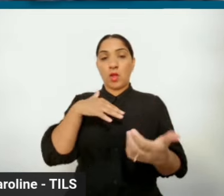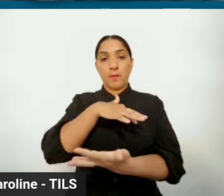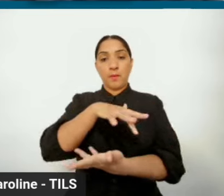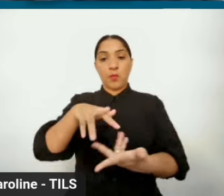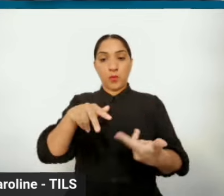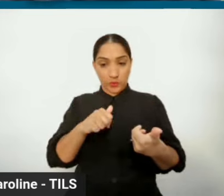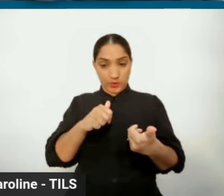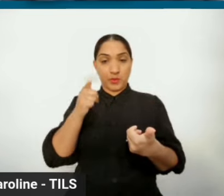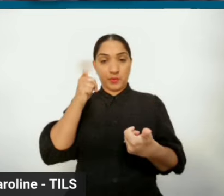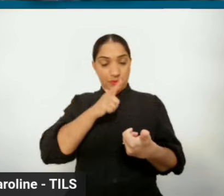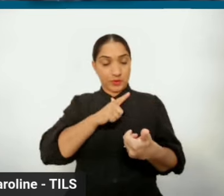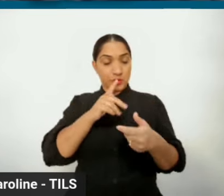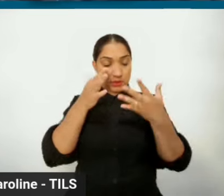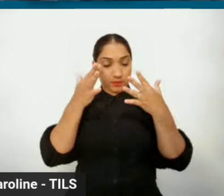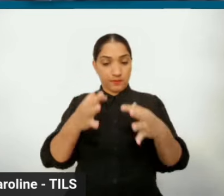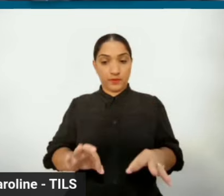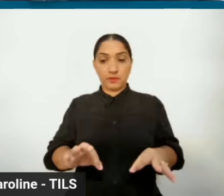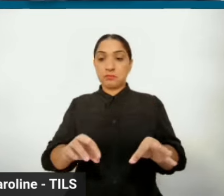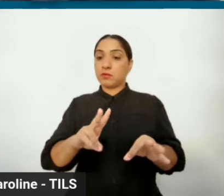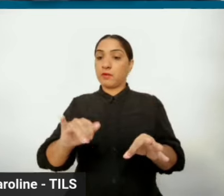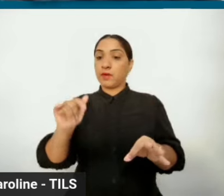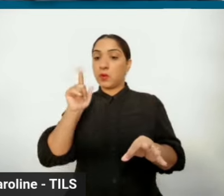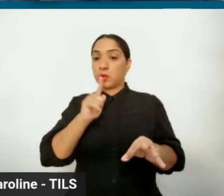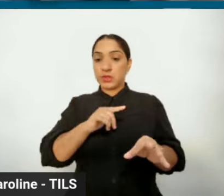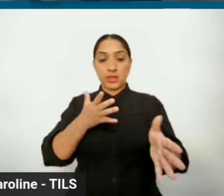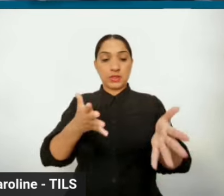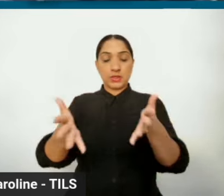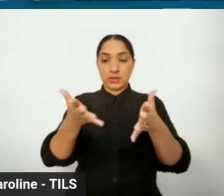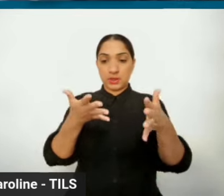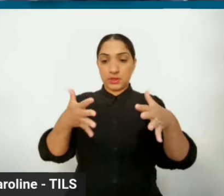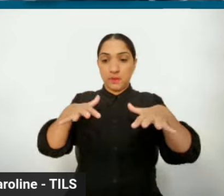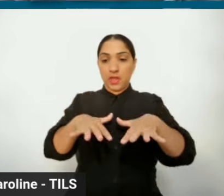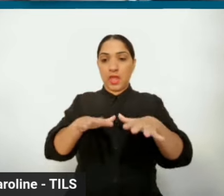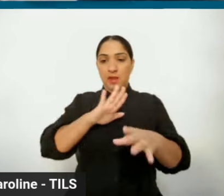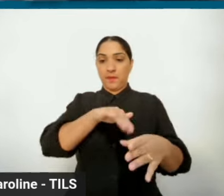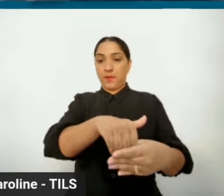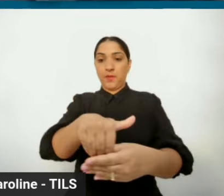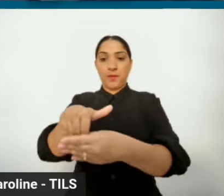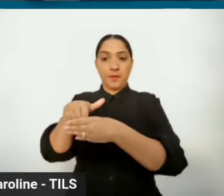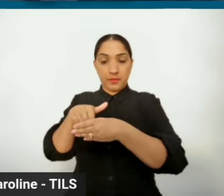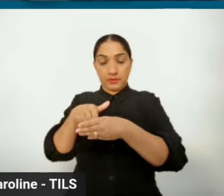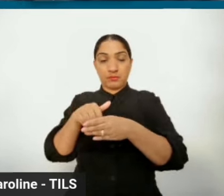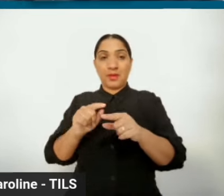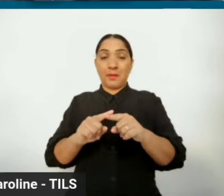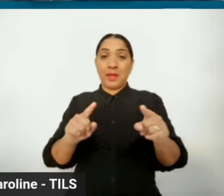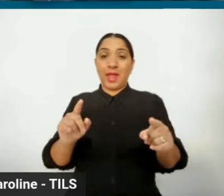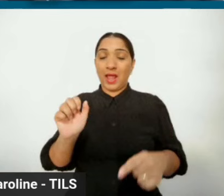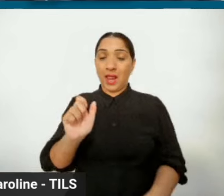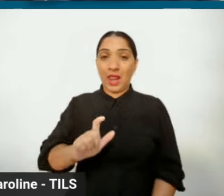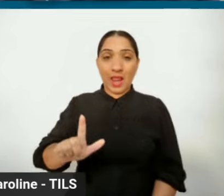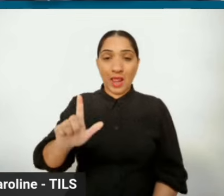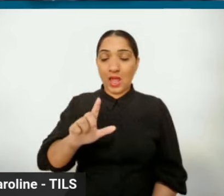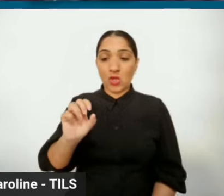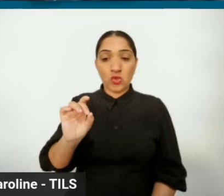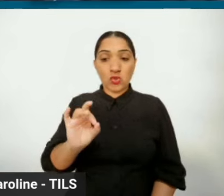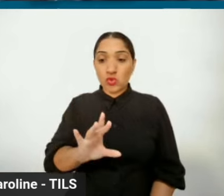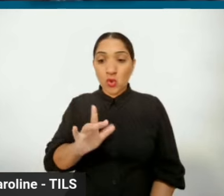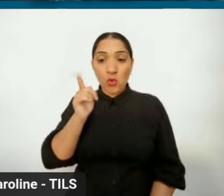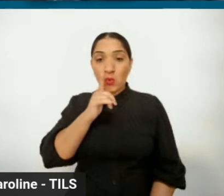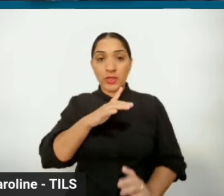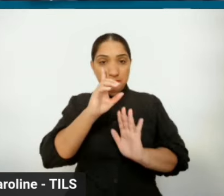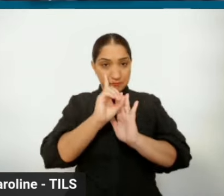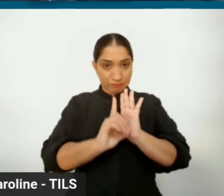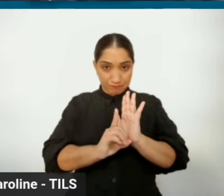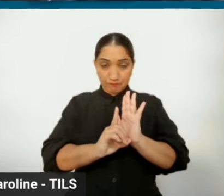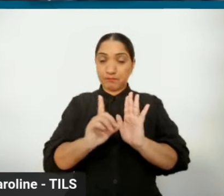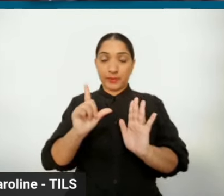importantes para a efetivação dos direitos à acessibilidade eleitoral das pessoas com deficiência. Mas é claro que não é só isso, né? Não é só garantir